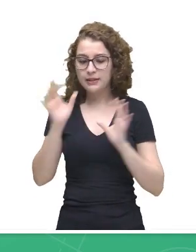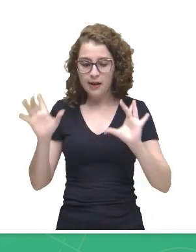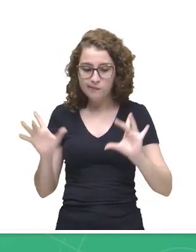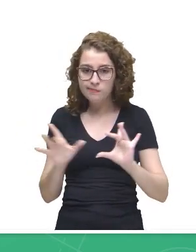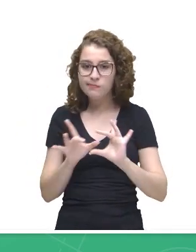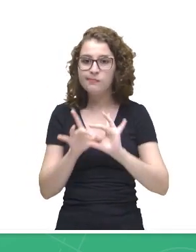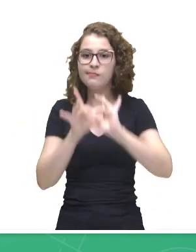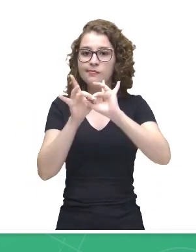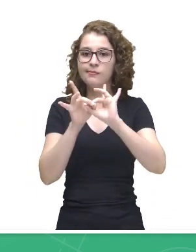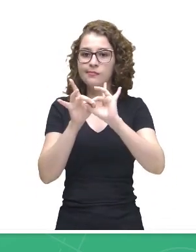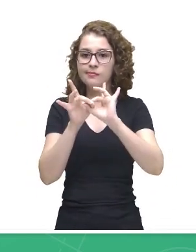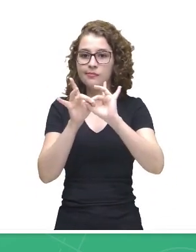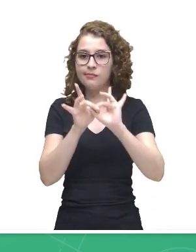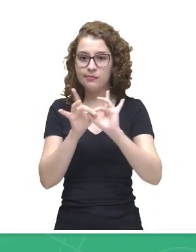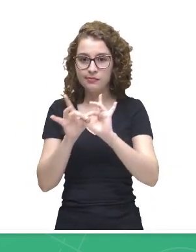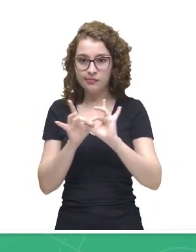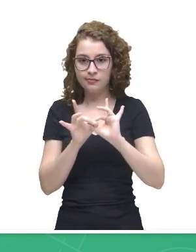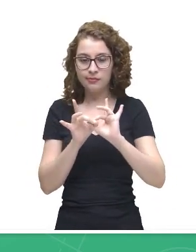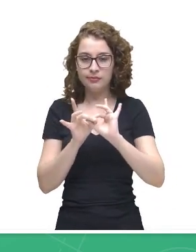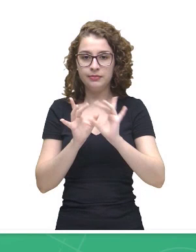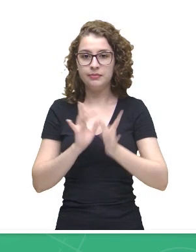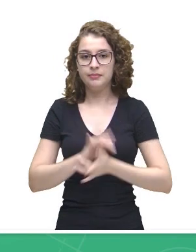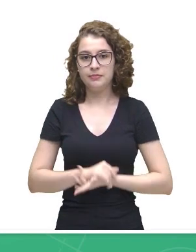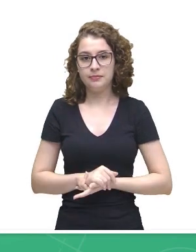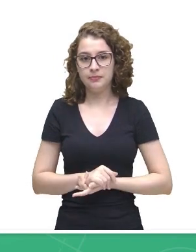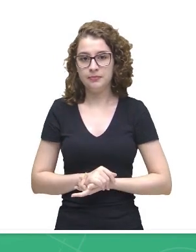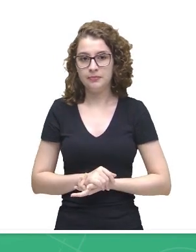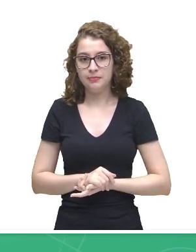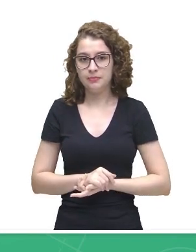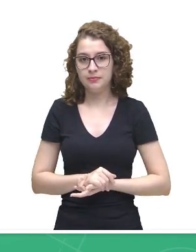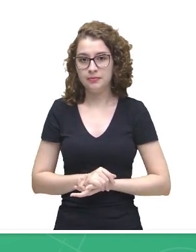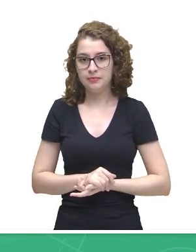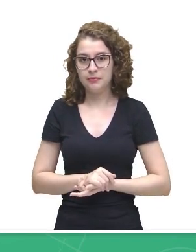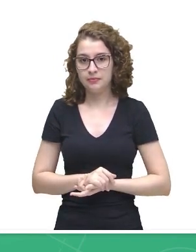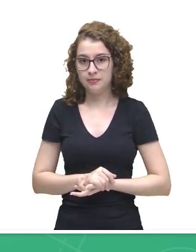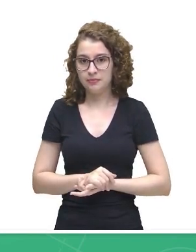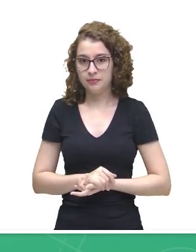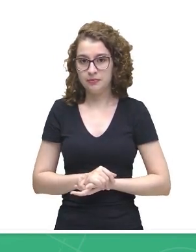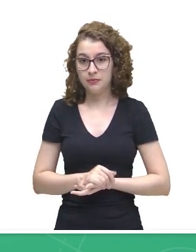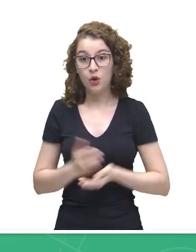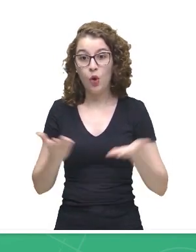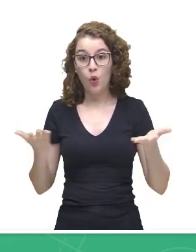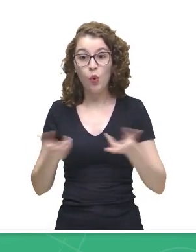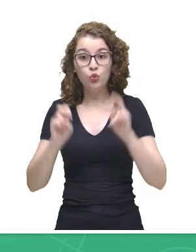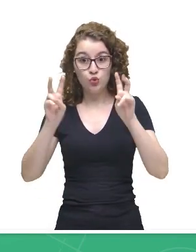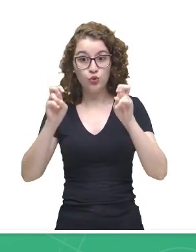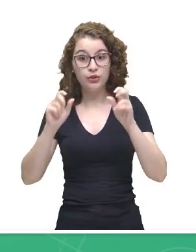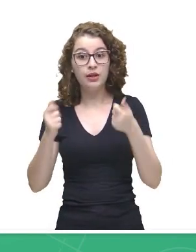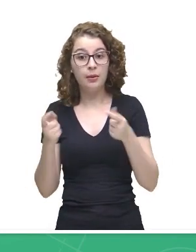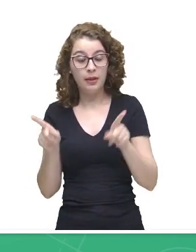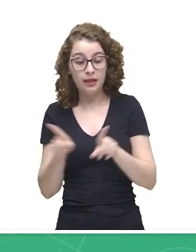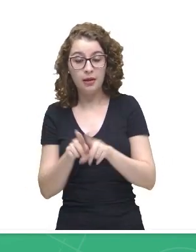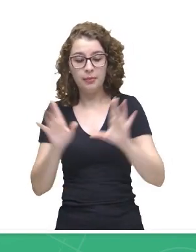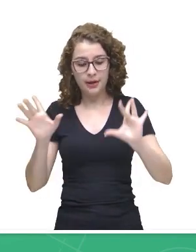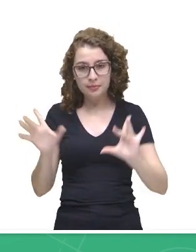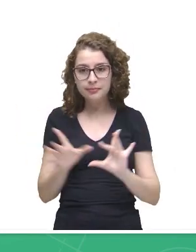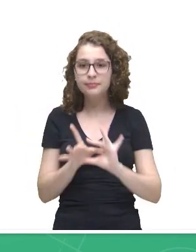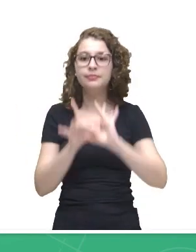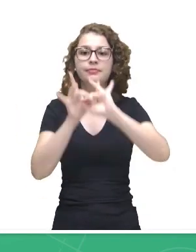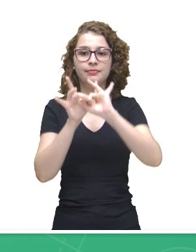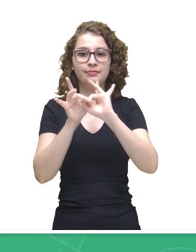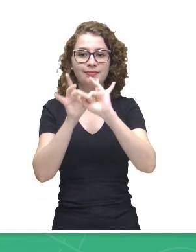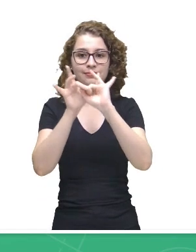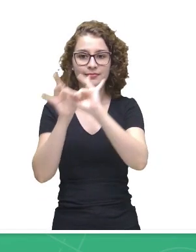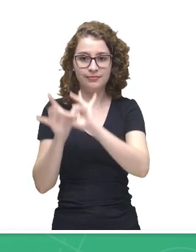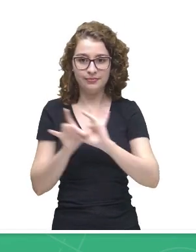correntes, ligar, juntar. É essa a ideia que o assunto de hoje vai passar para vocês, de